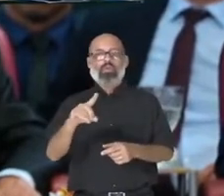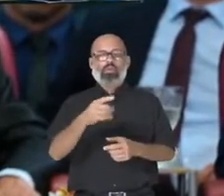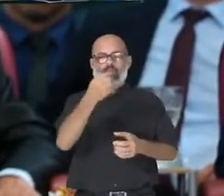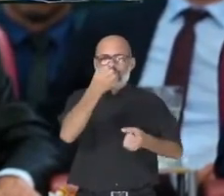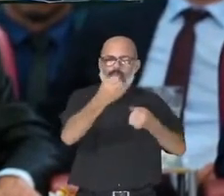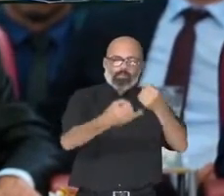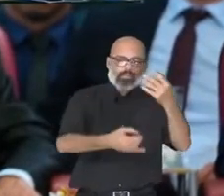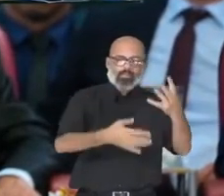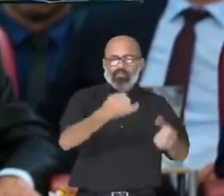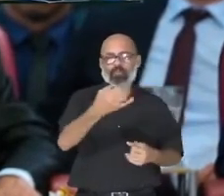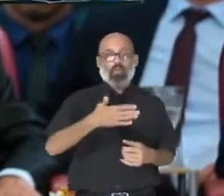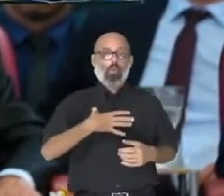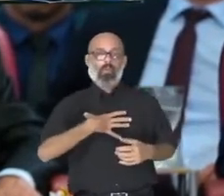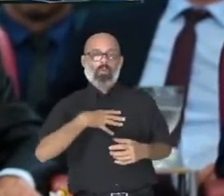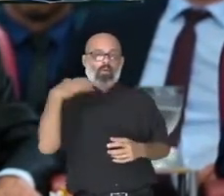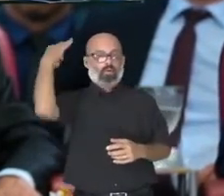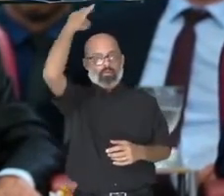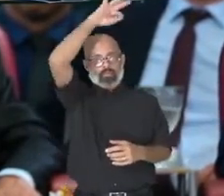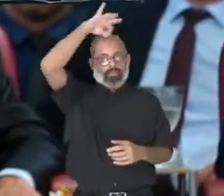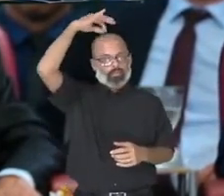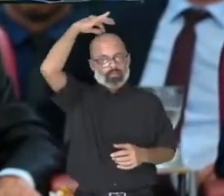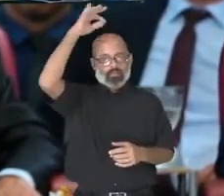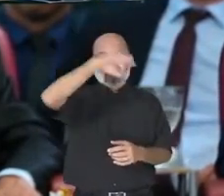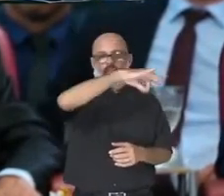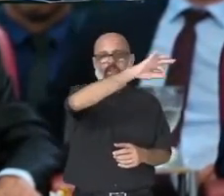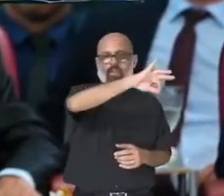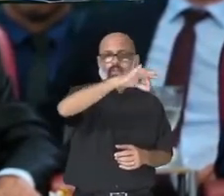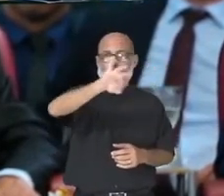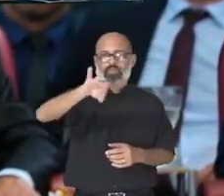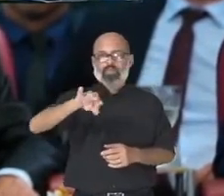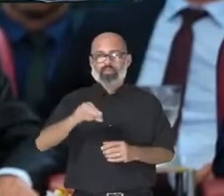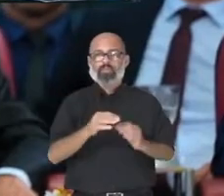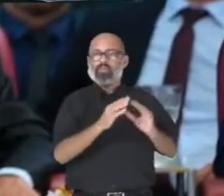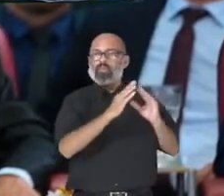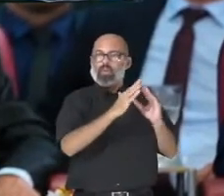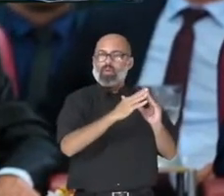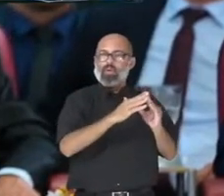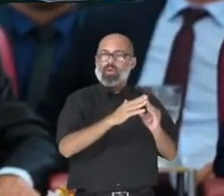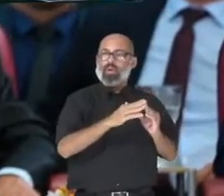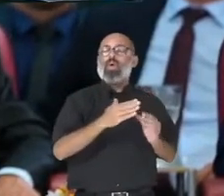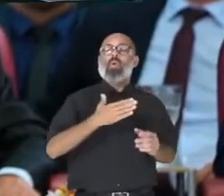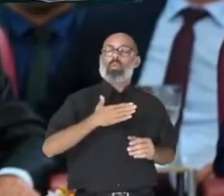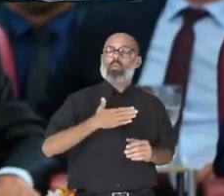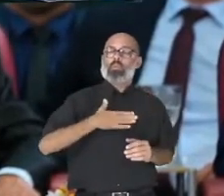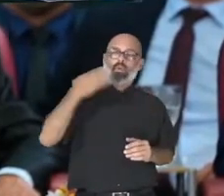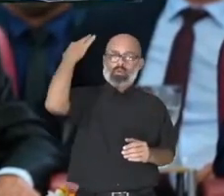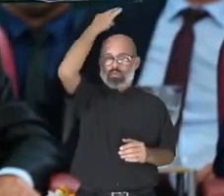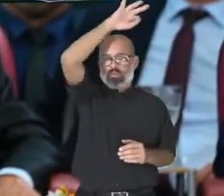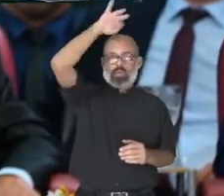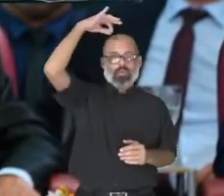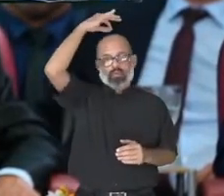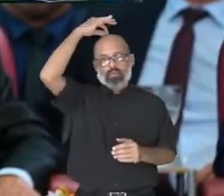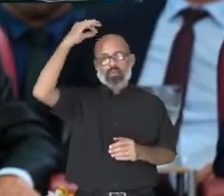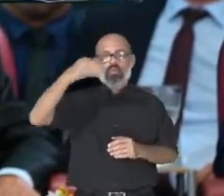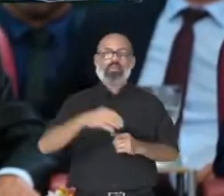derramarei o meu Espírito sobre toda a carne. O meu Espírito.